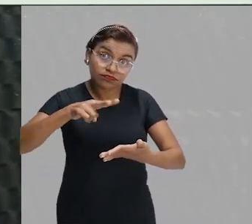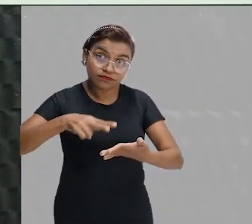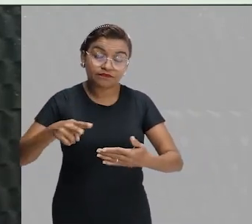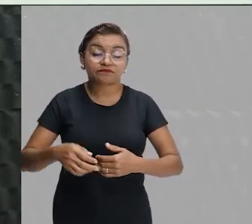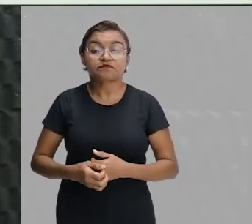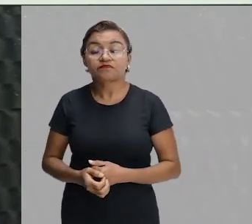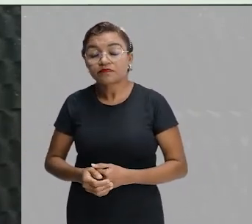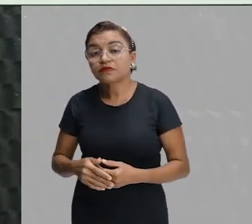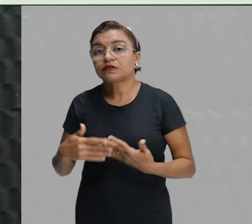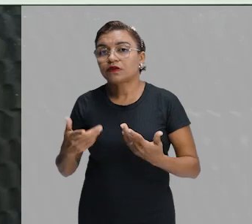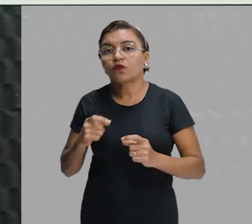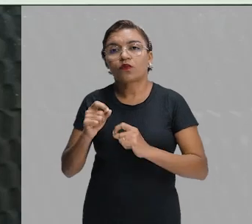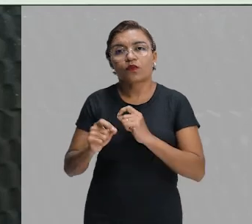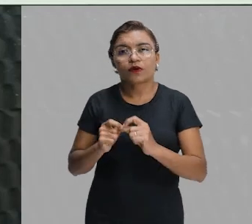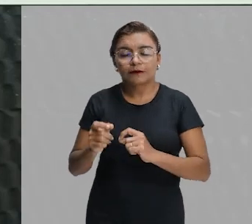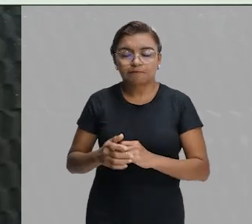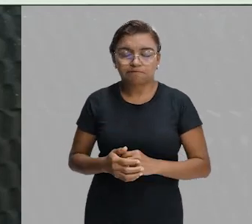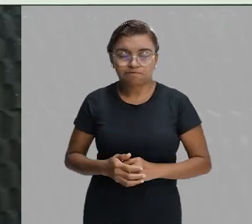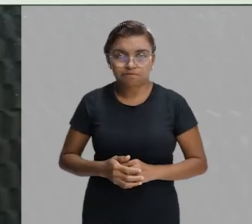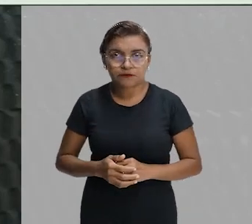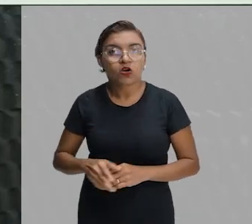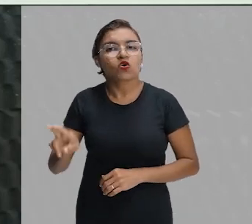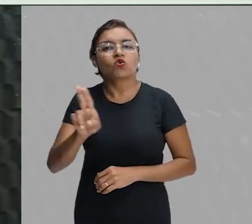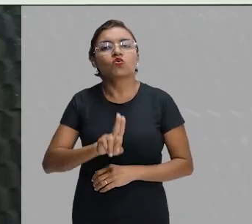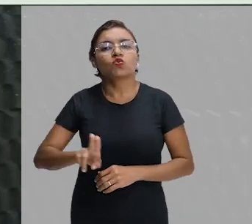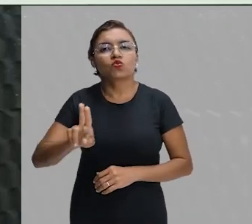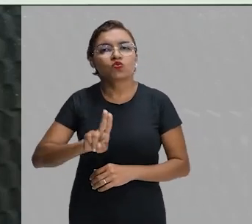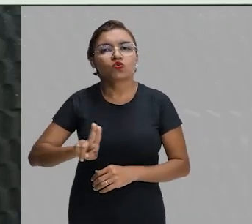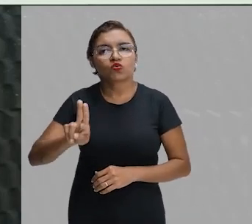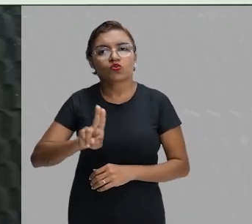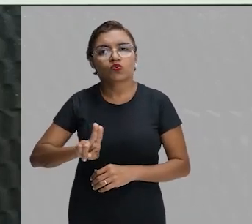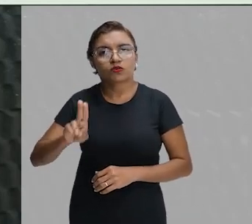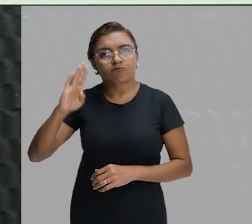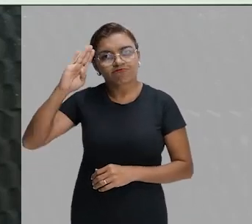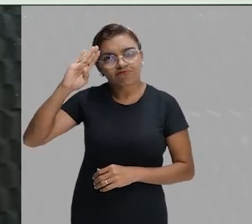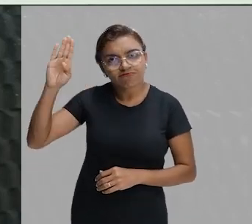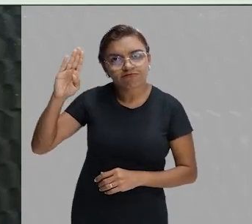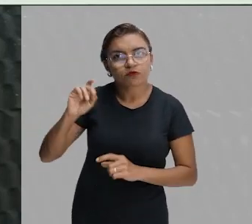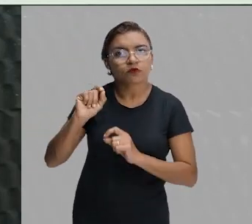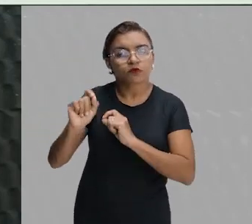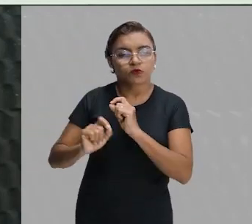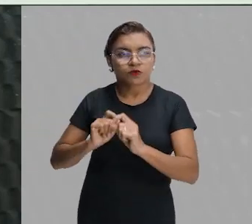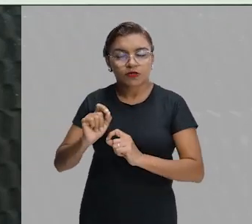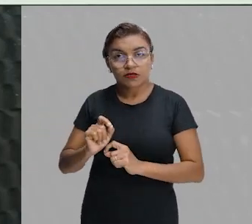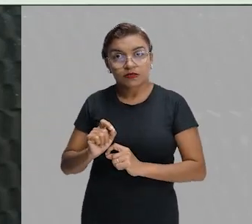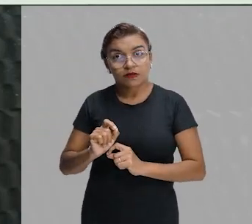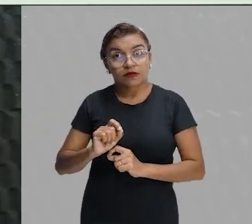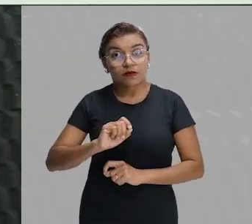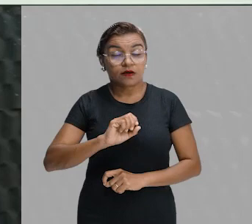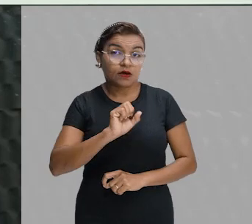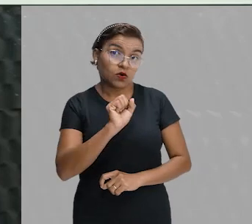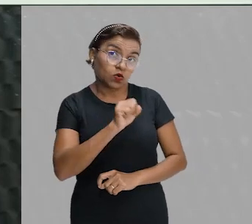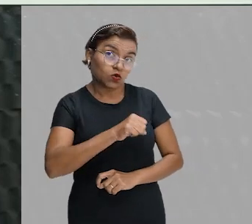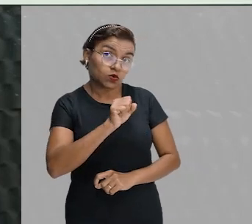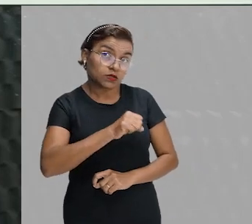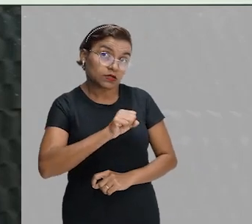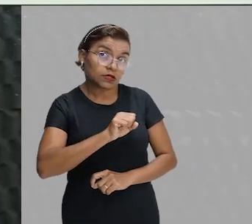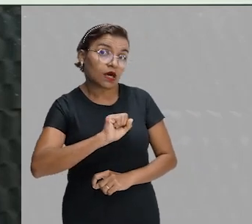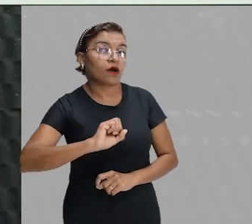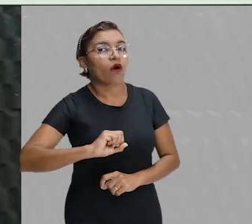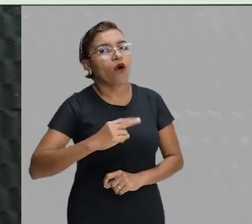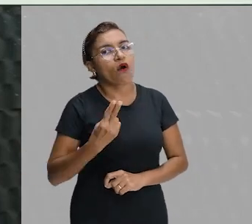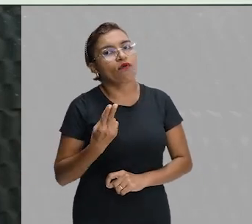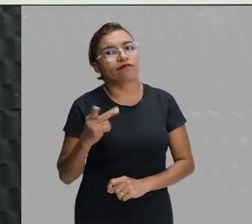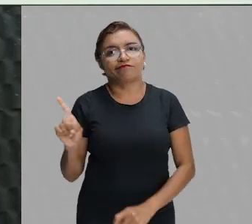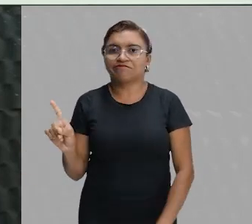usar necessariamente, ó, este princípio me dá a possibilidade de usar ou sim ou